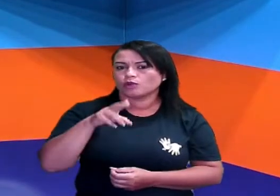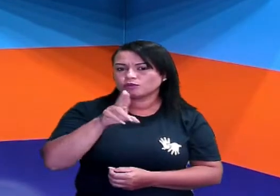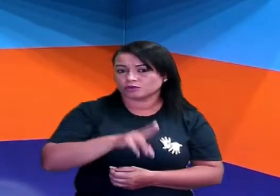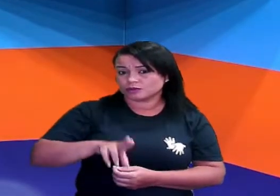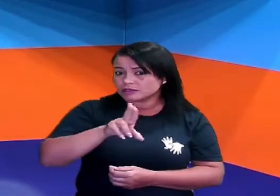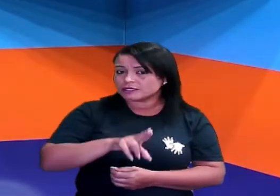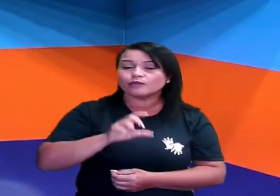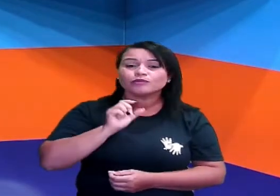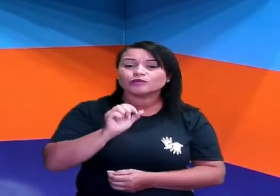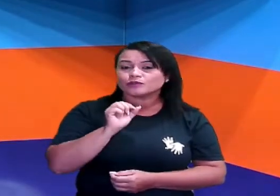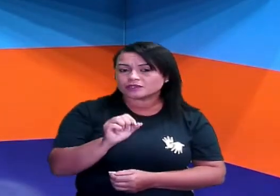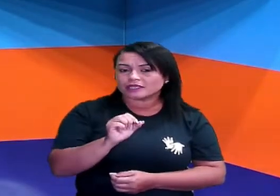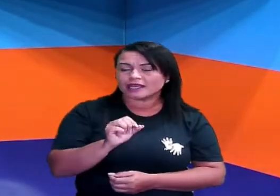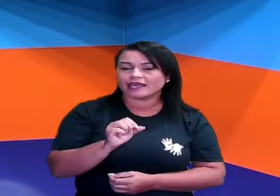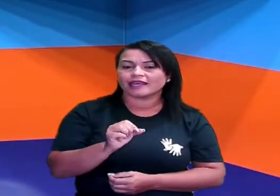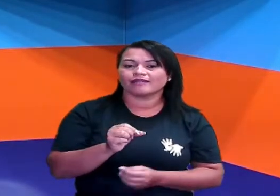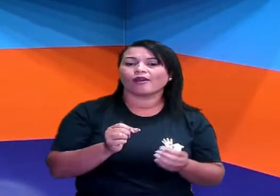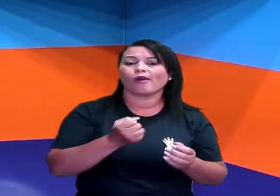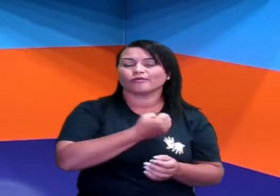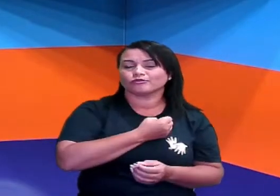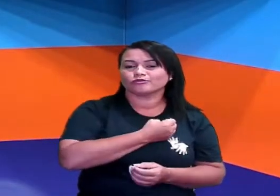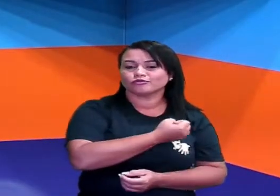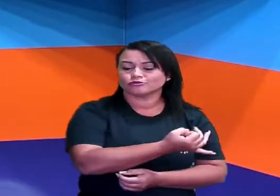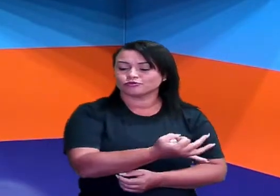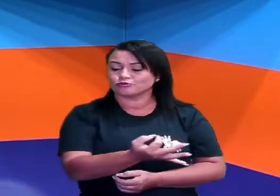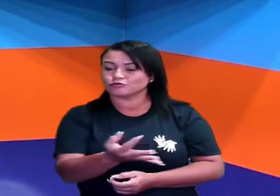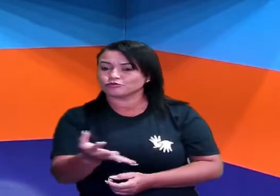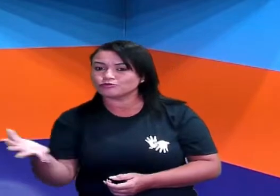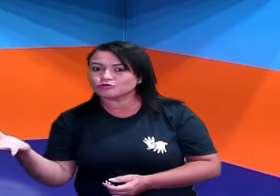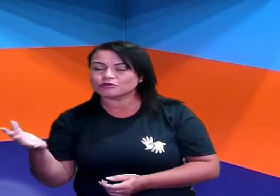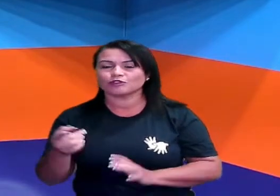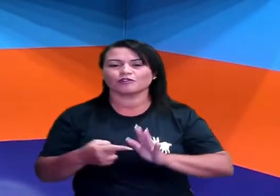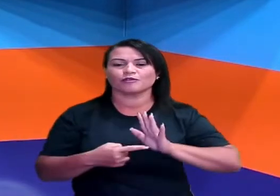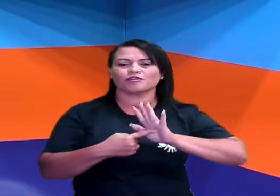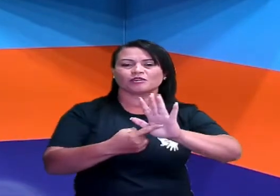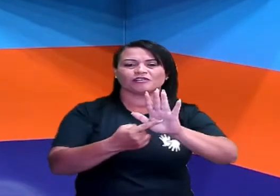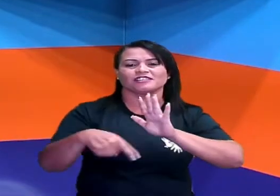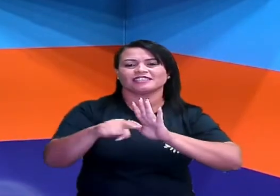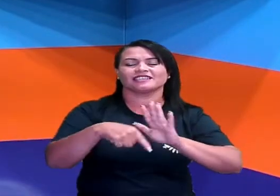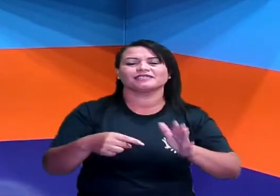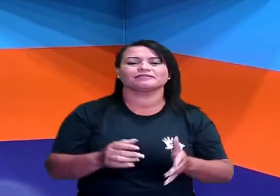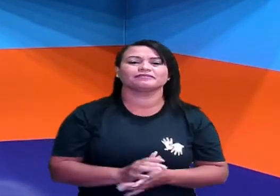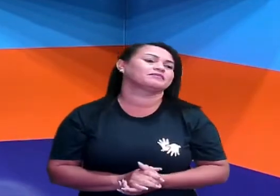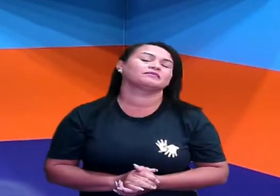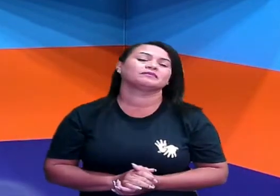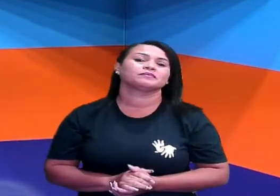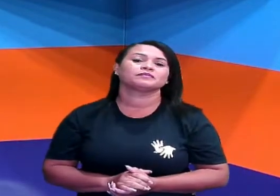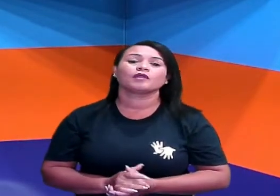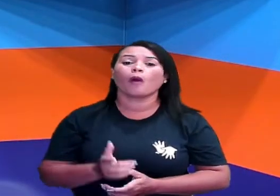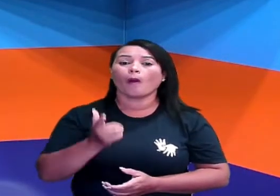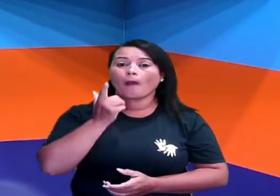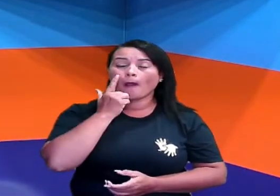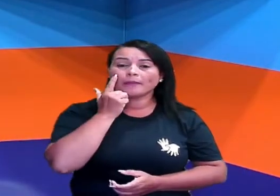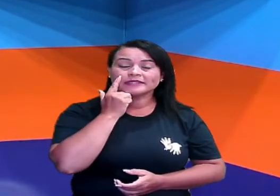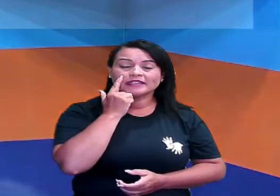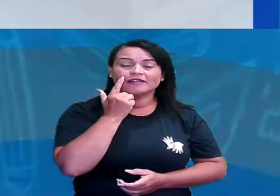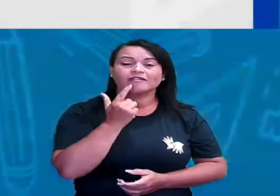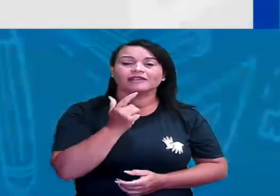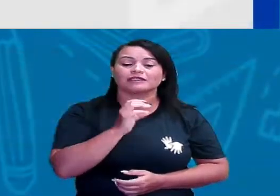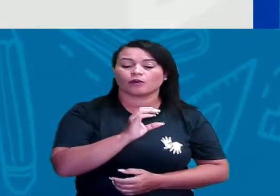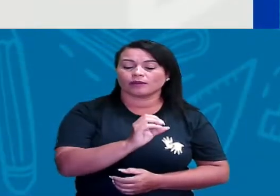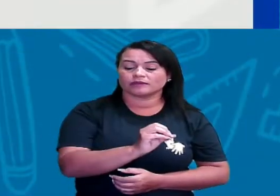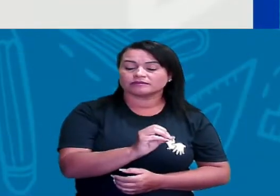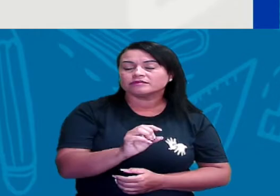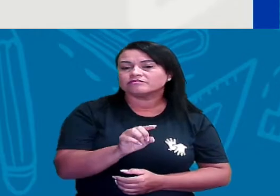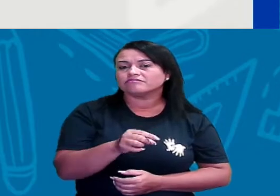quê? A notação científica, tá certo? Que foi o que eu trouxe aqui para vocês. Ó, a notação